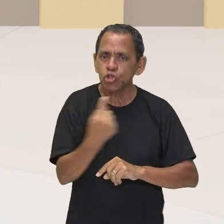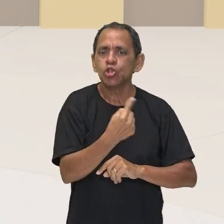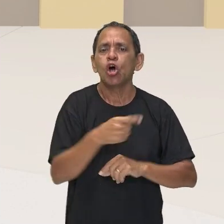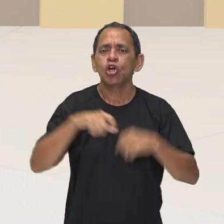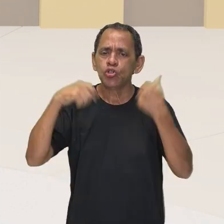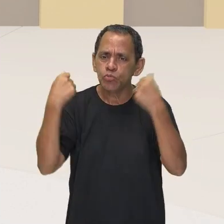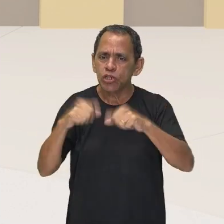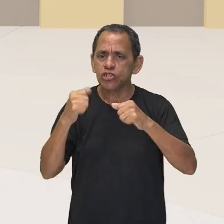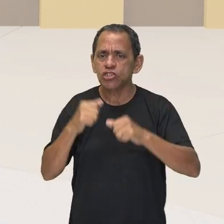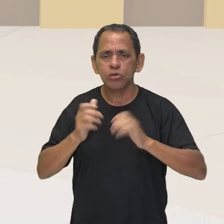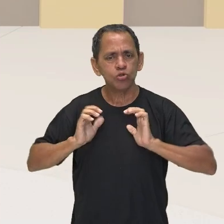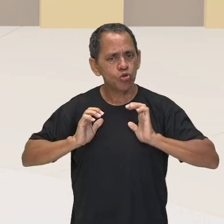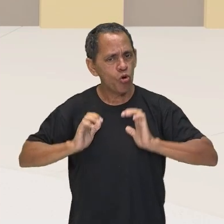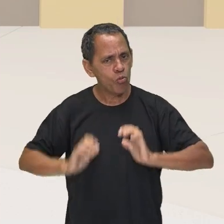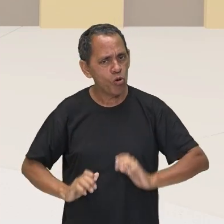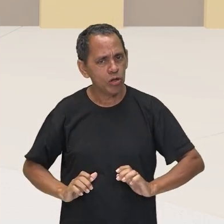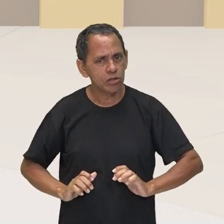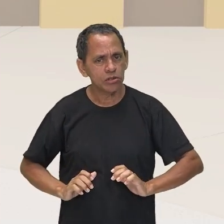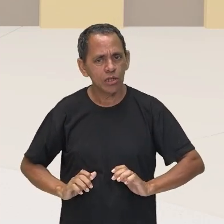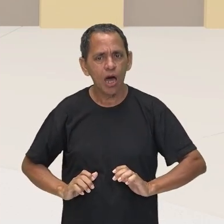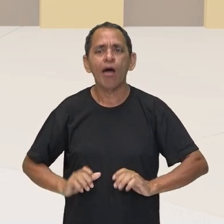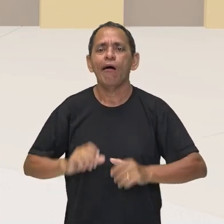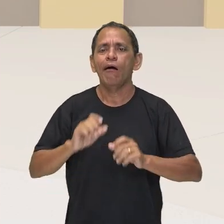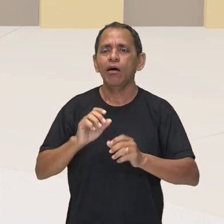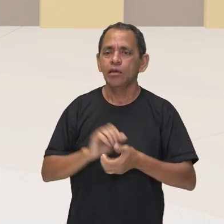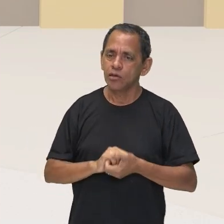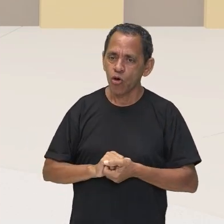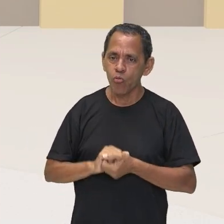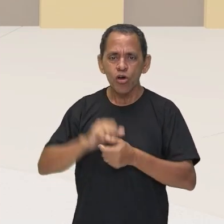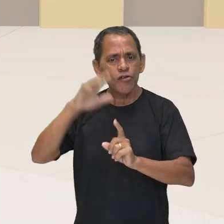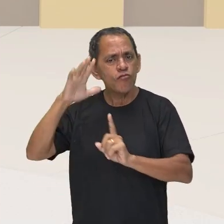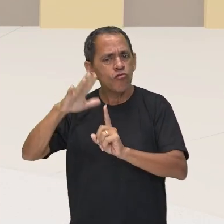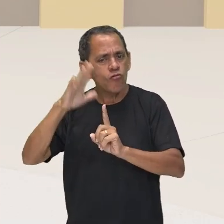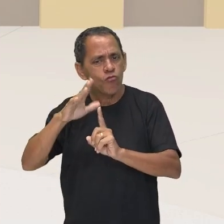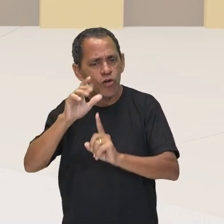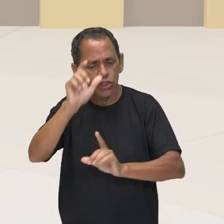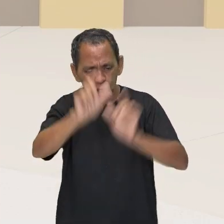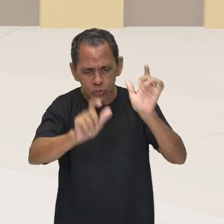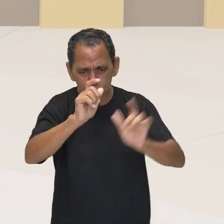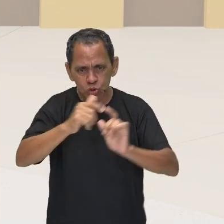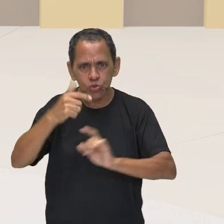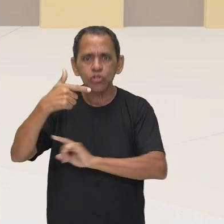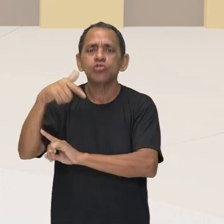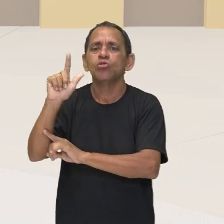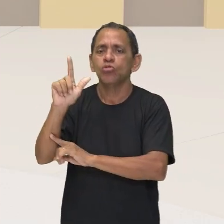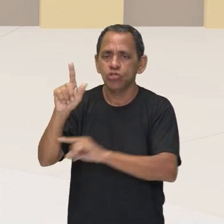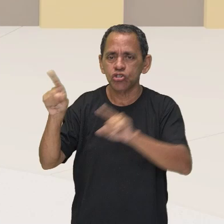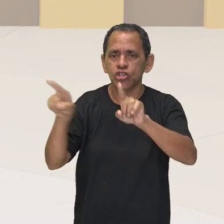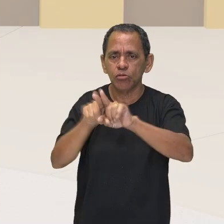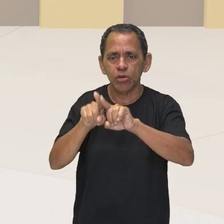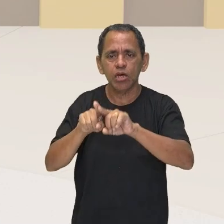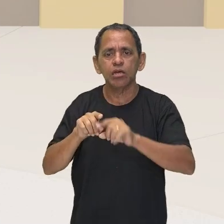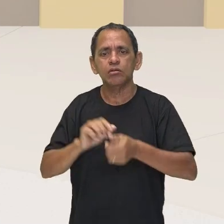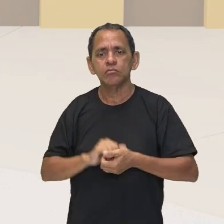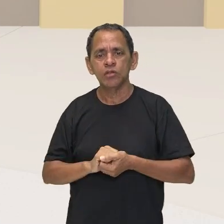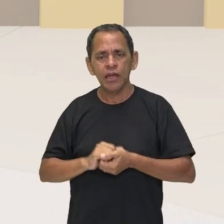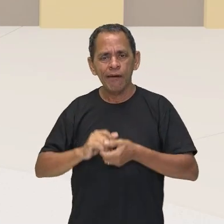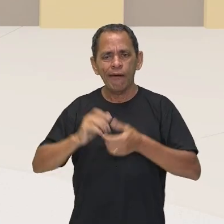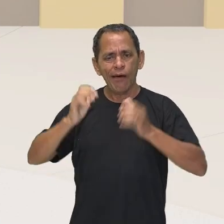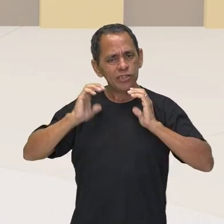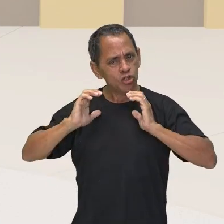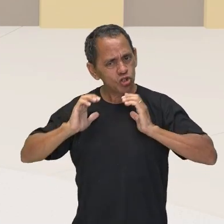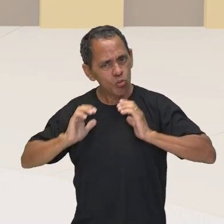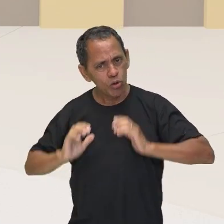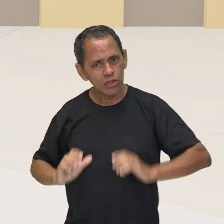nos comportamos como luz, um ponto de luz, a gente ilumina a vida dos outros e